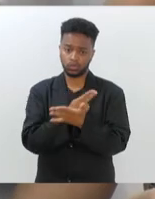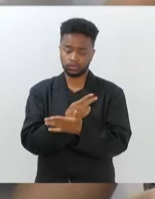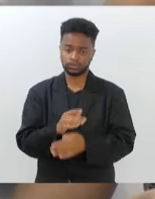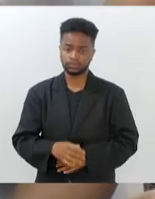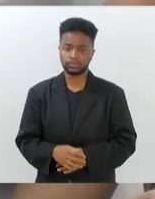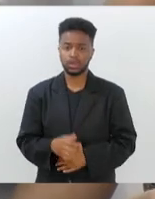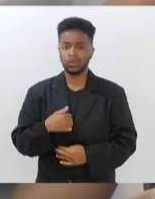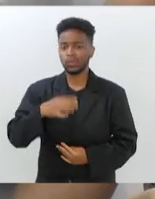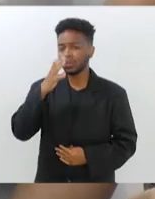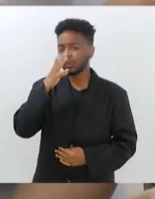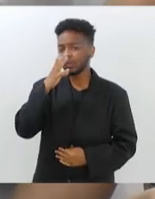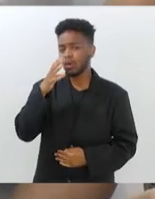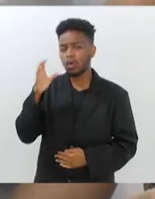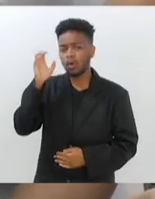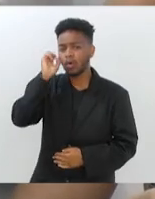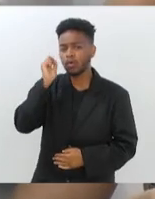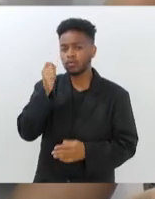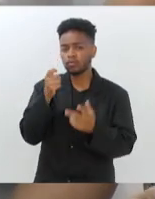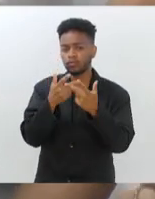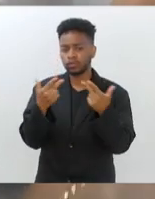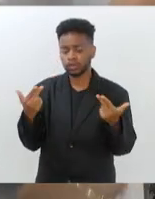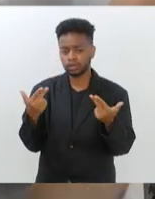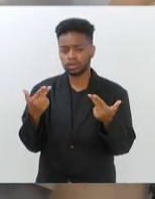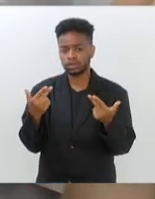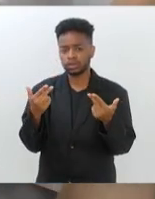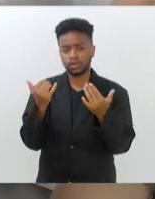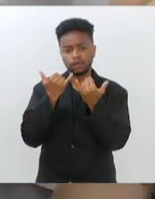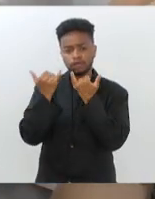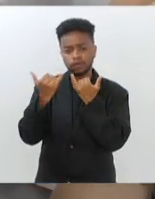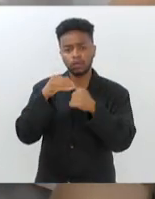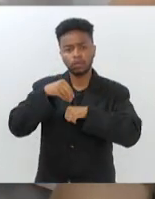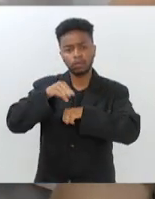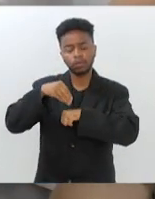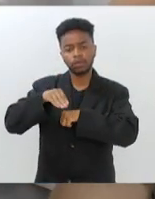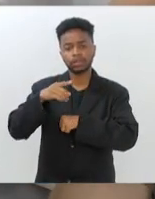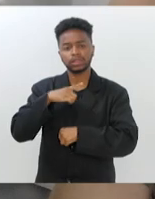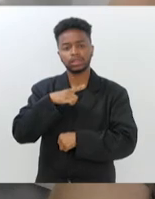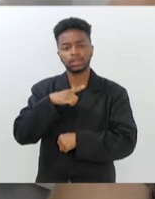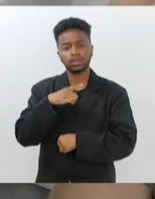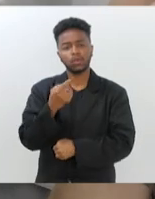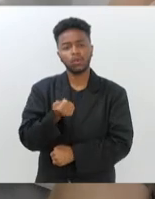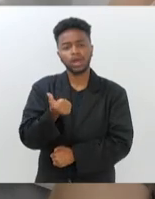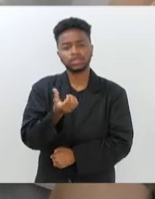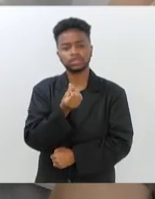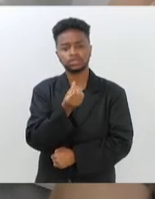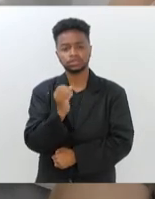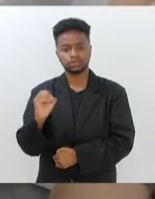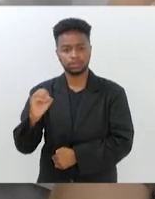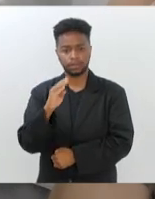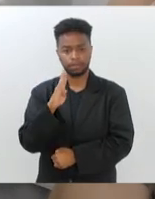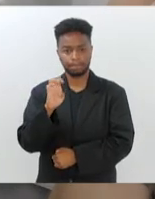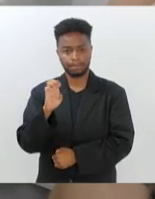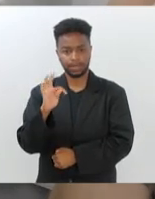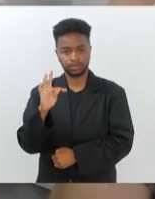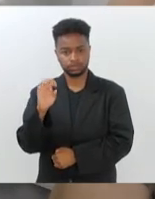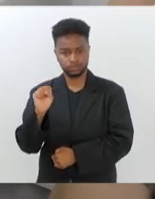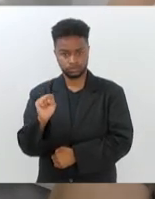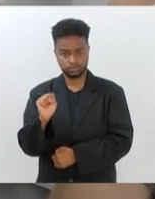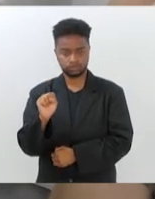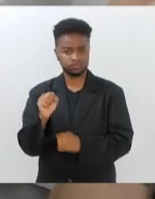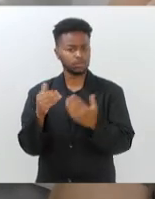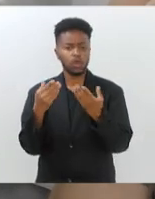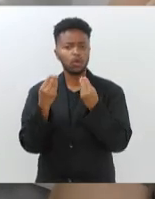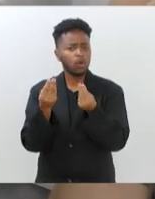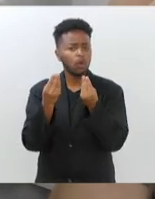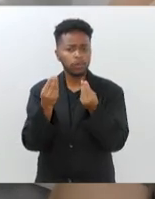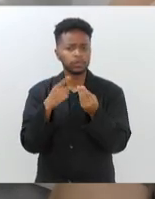Outro dia eu ouvi isso eh uma notícia dizendo que são mais de são quase 600 bets eu não como é